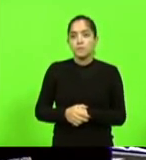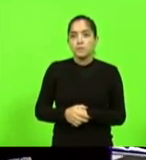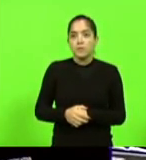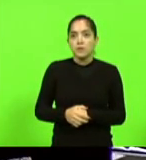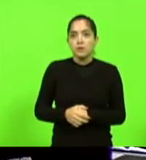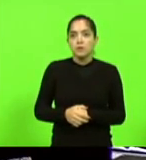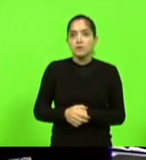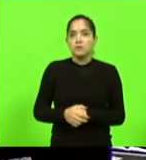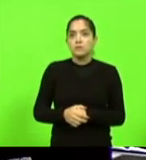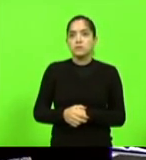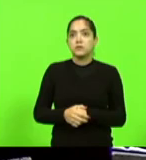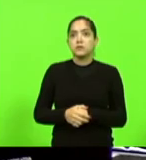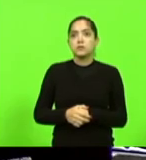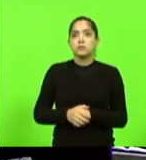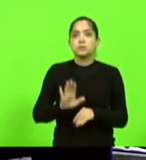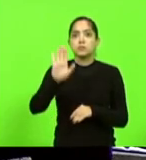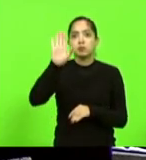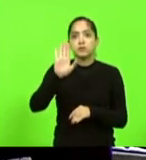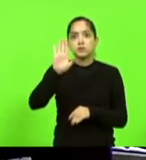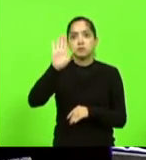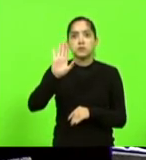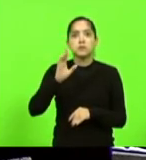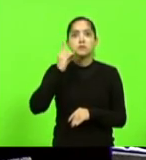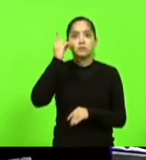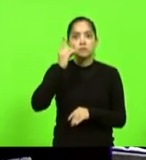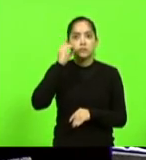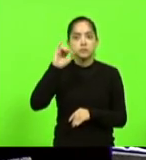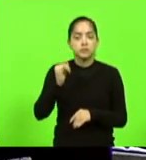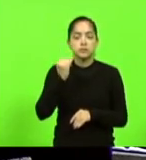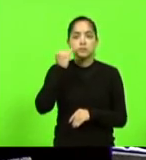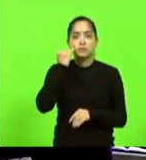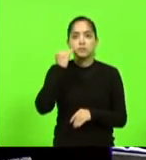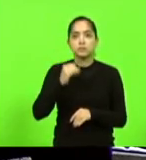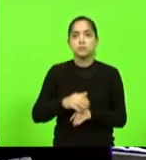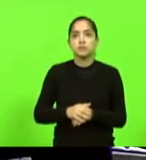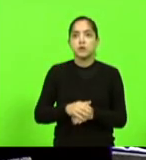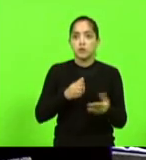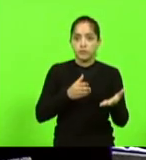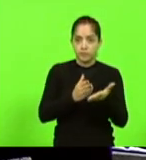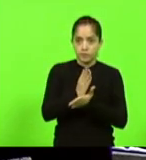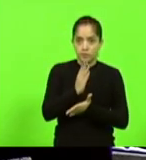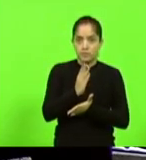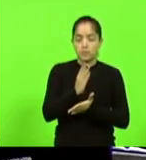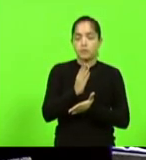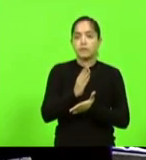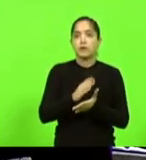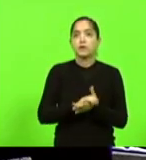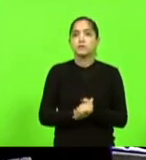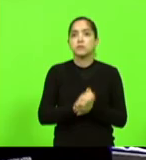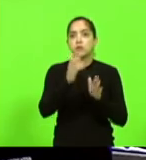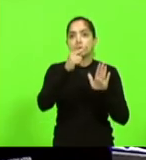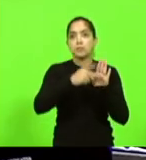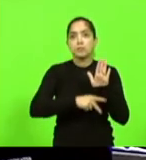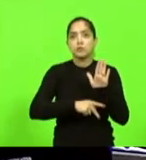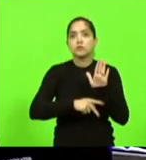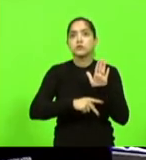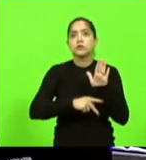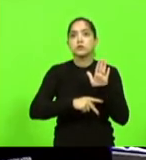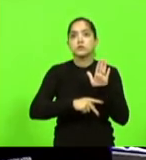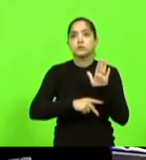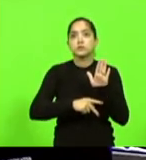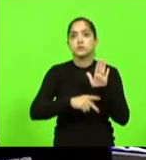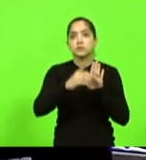E com manifestação do senhor deputado Gessé Lopes, foi aprovado em turno único o projeto de